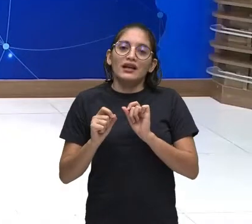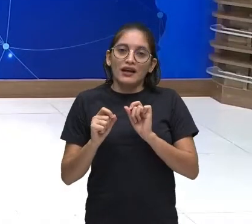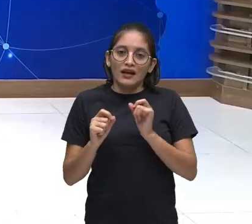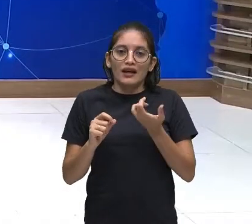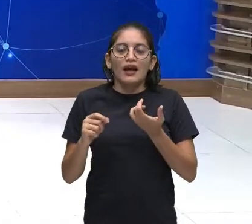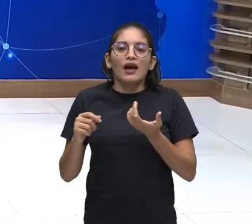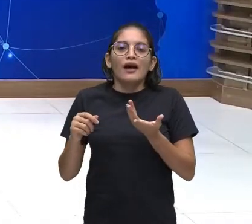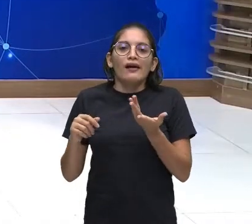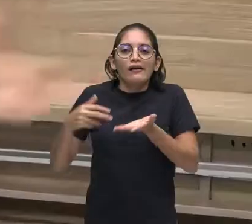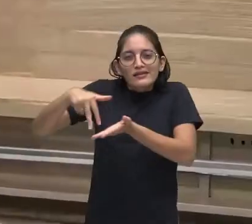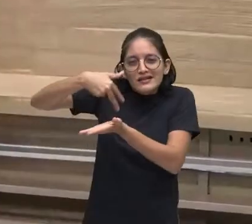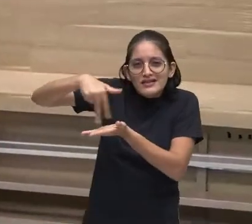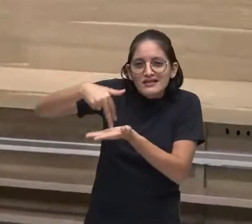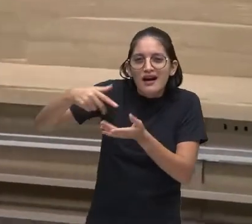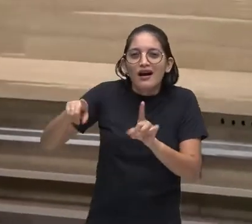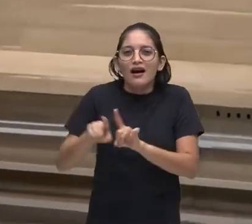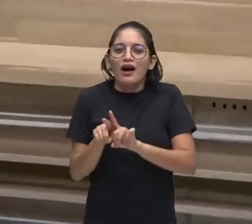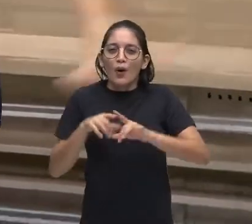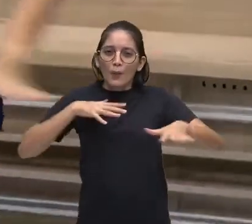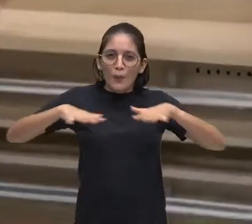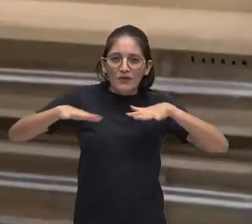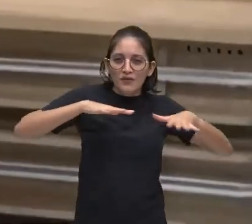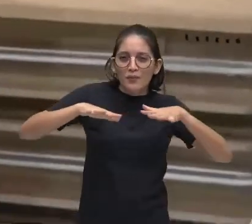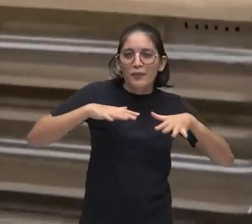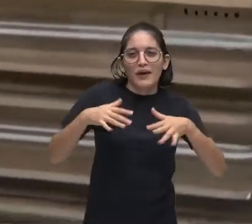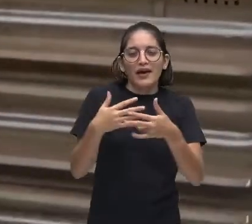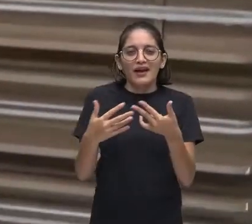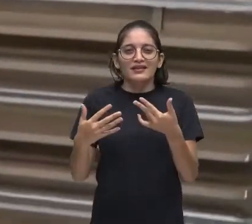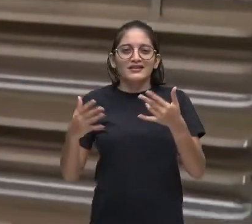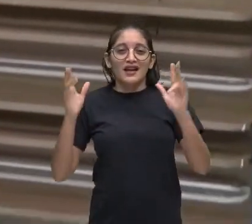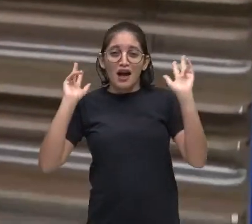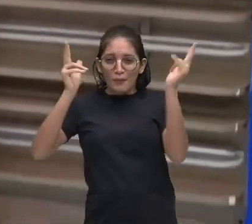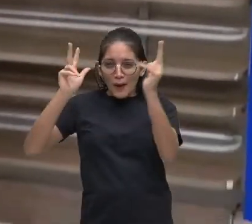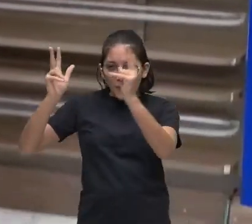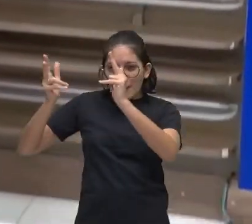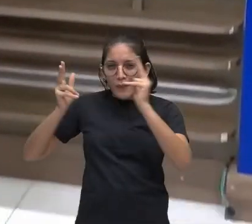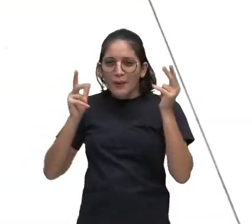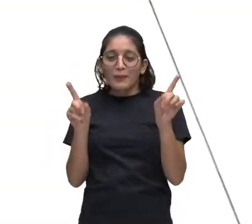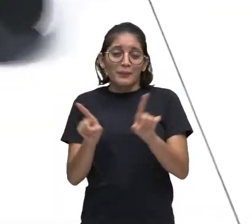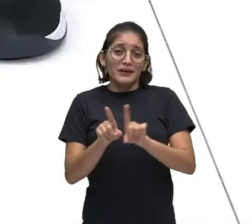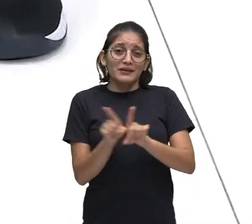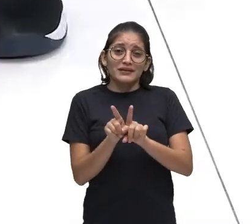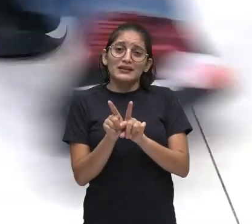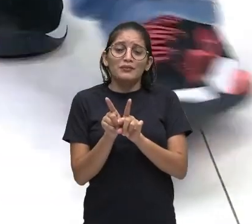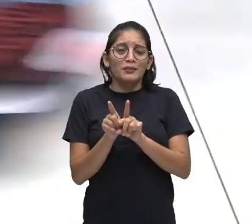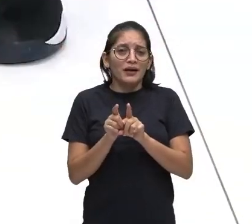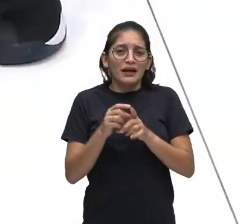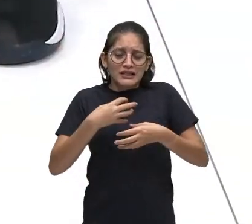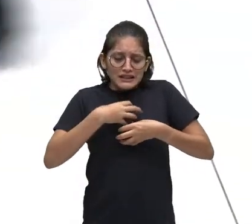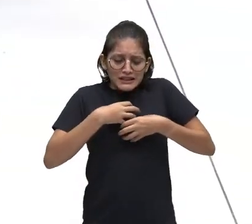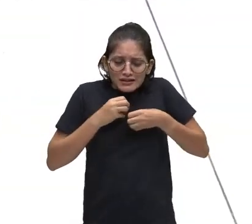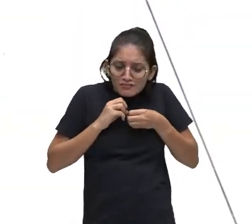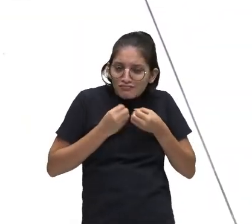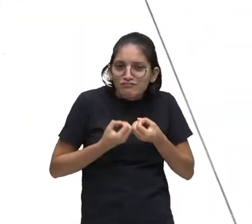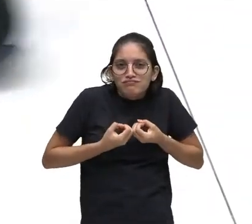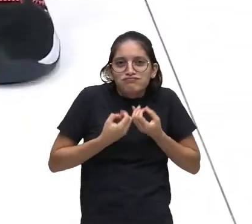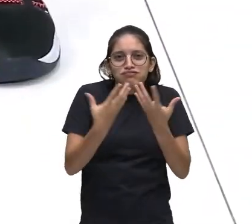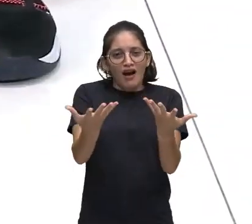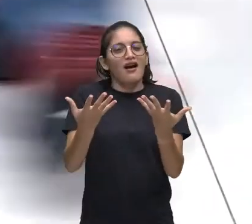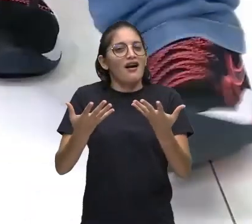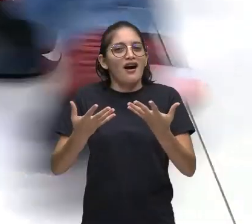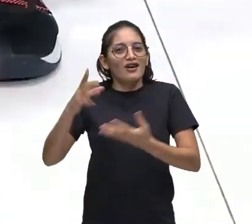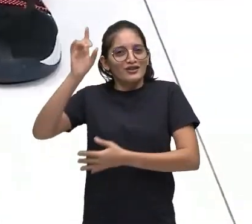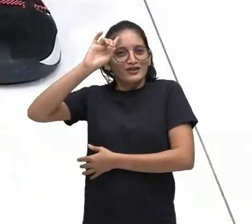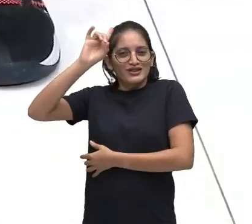mais dançante, mais vibrante e mais animada, mais ritmada, para extravasar o teu dia a dia ali,